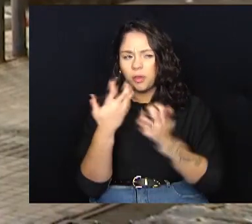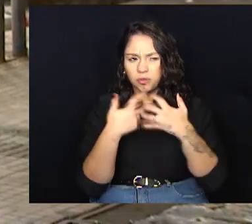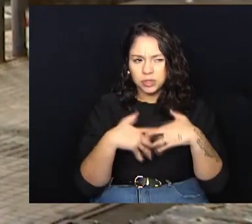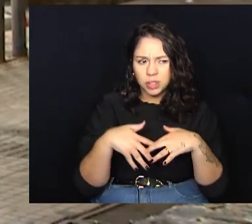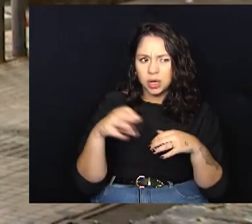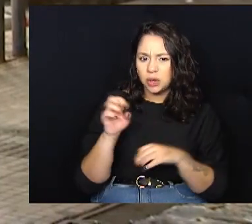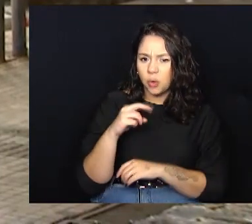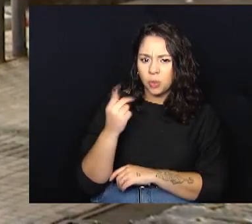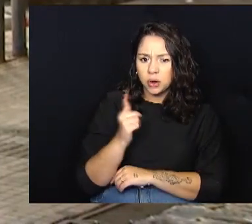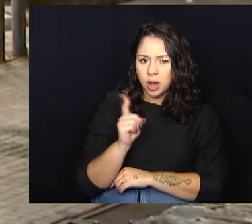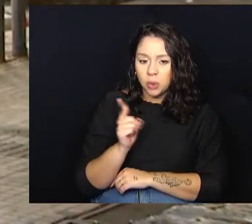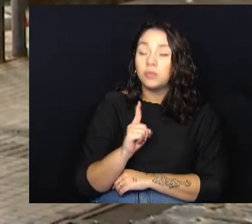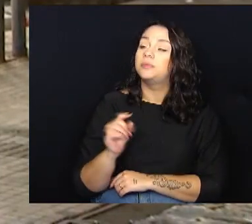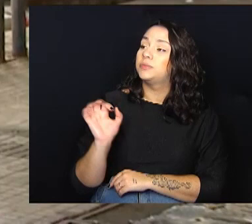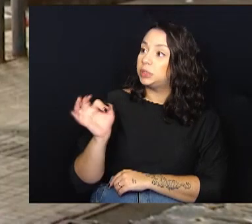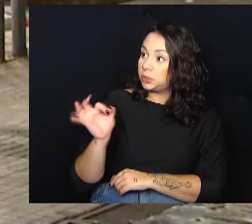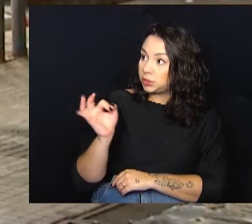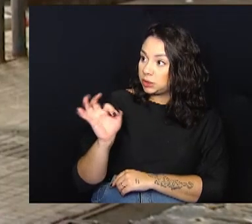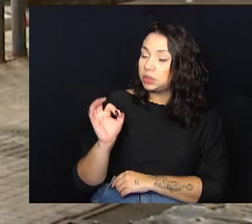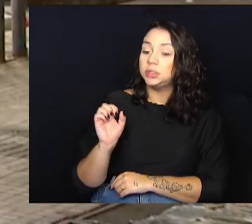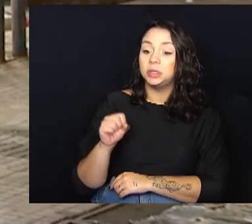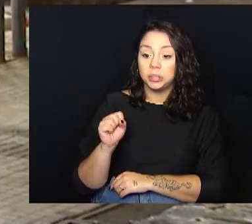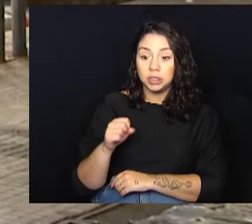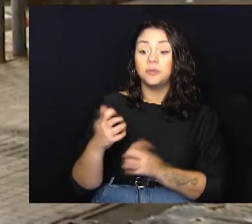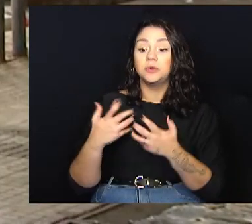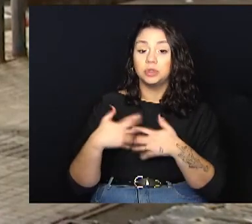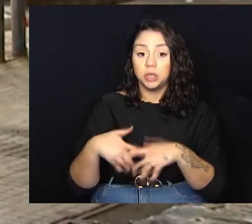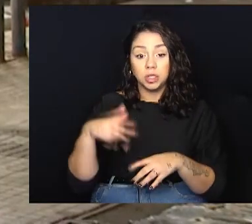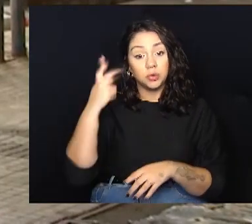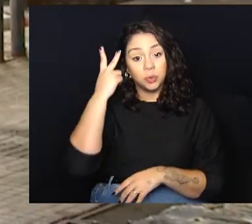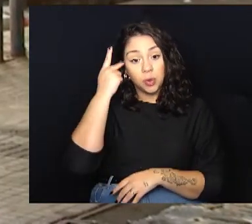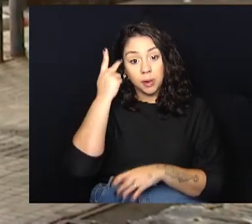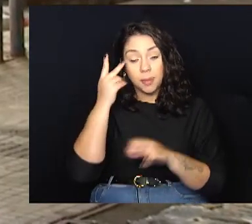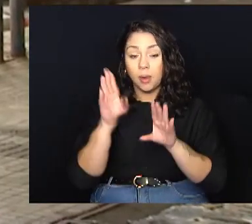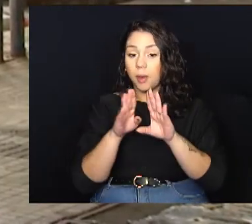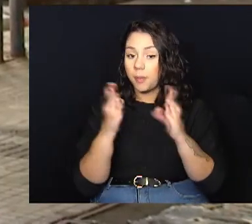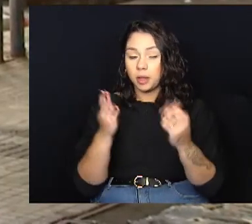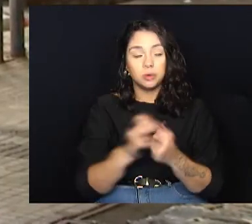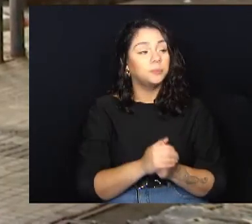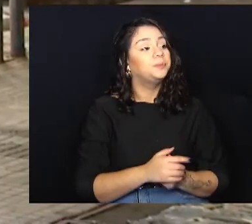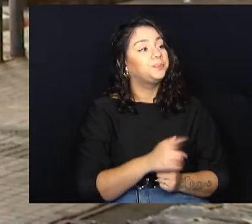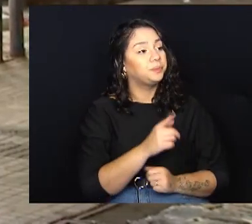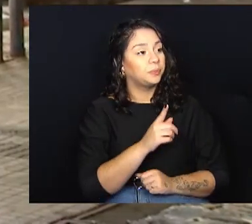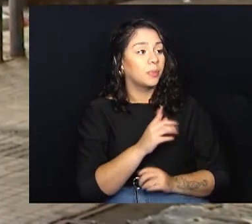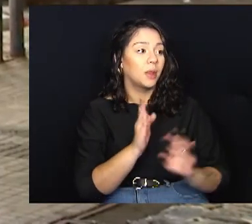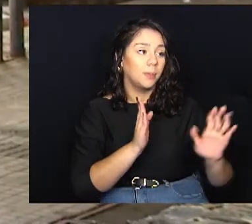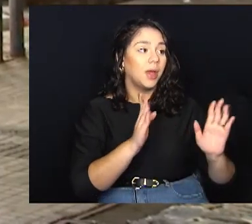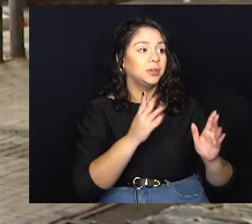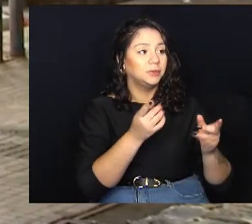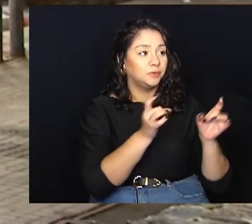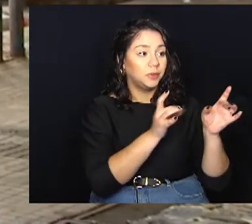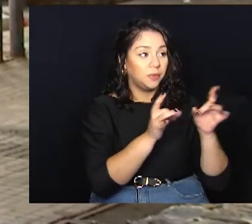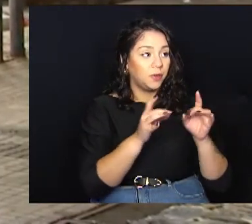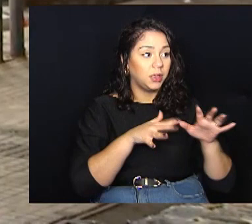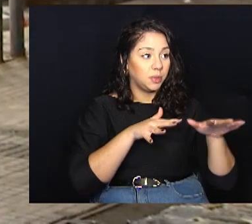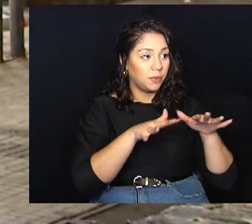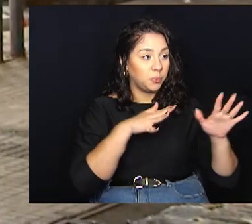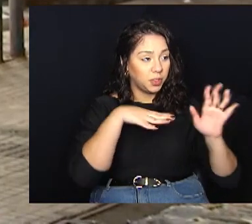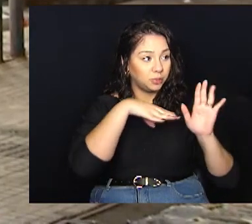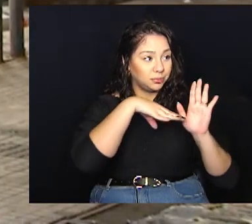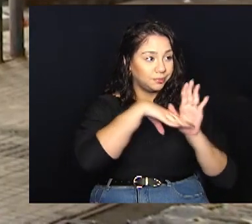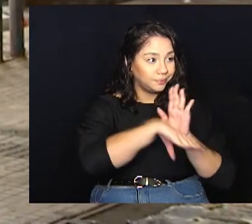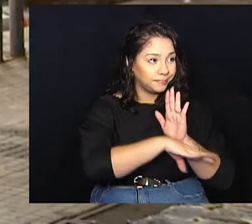mas tá normalmente o funcionamento normal como você disse porém cair um pouco o movimento aqui